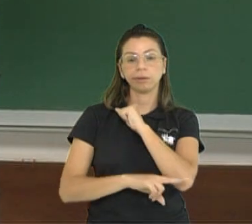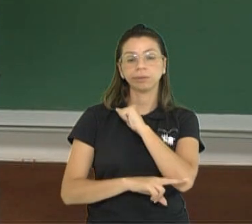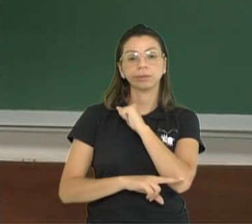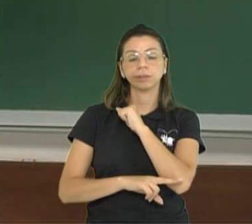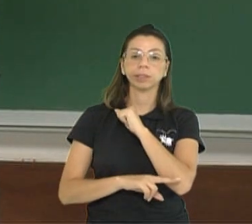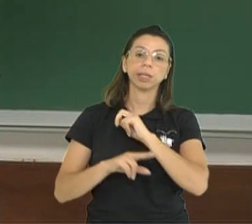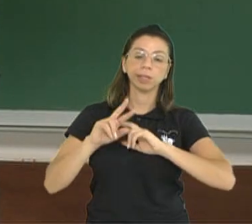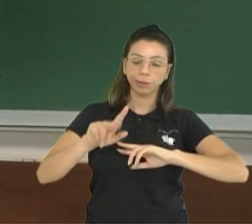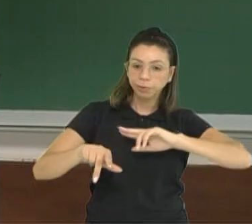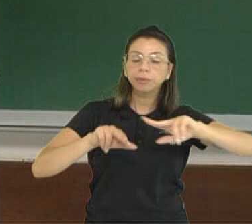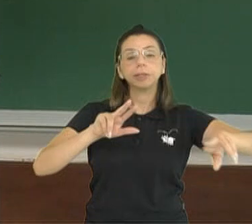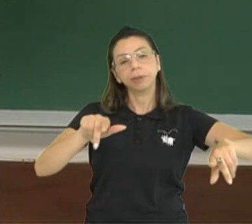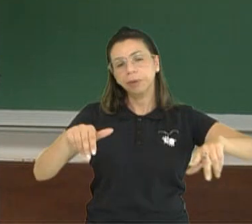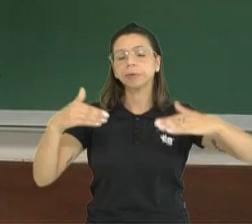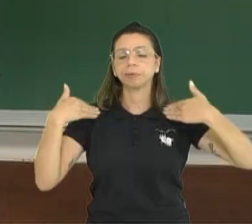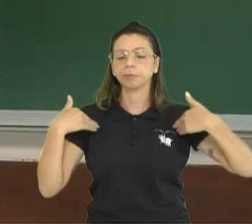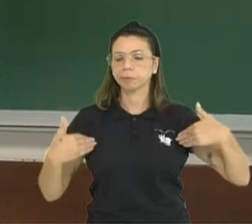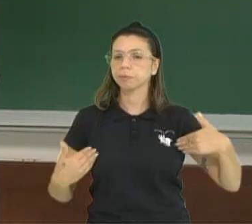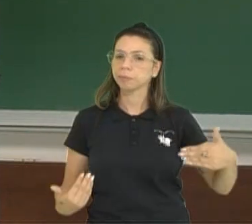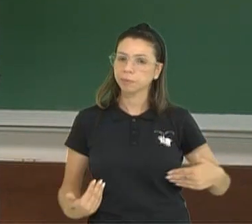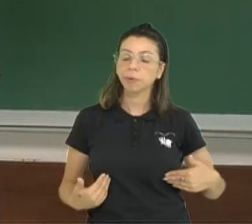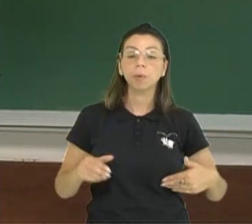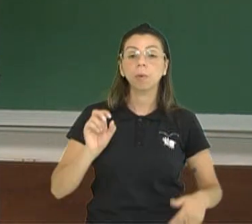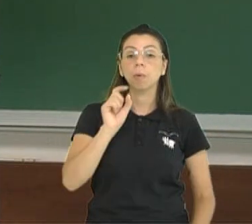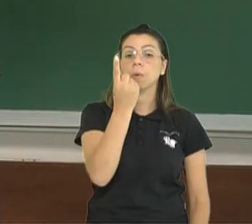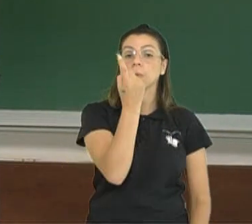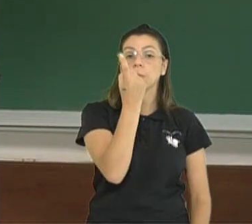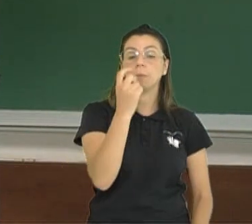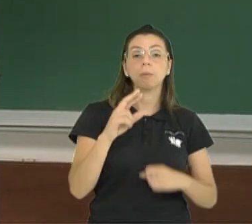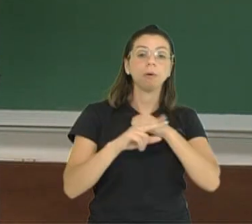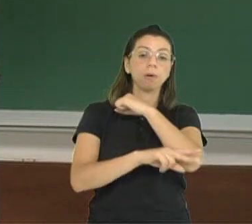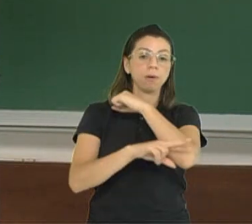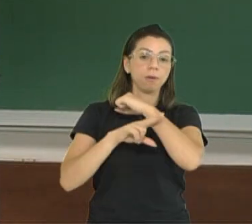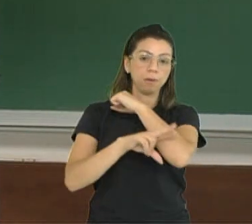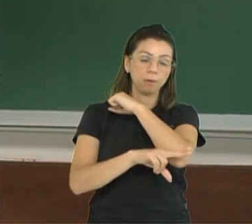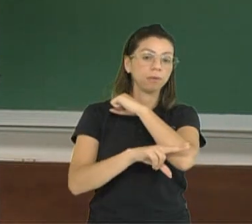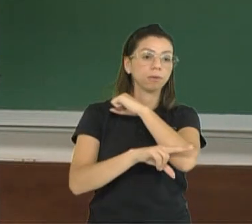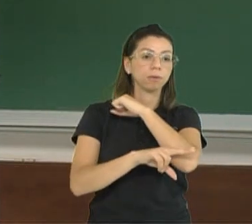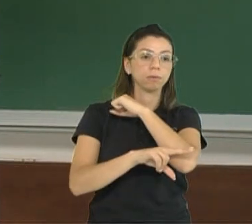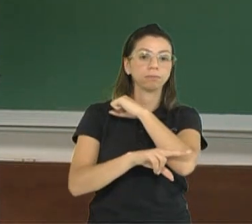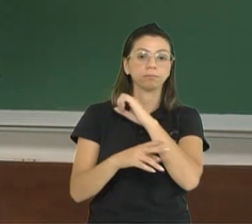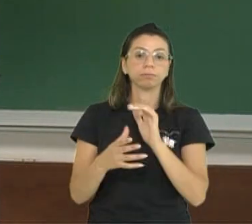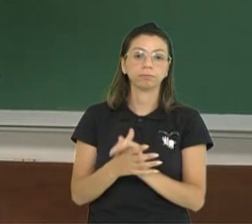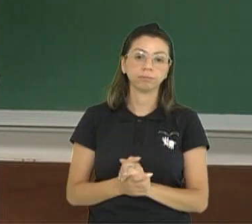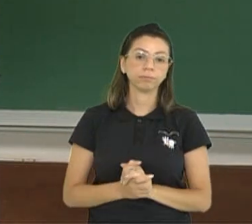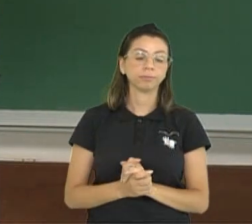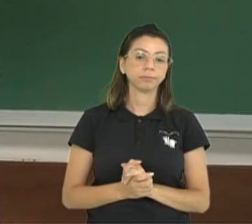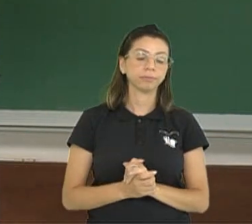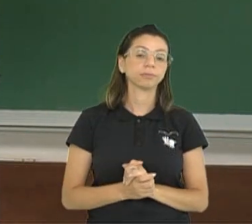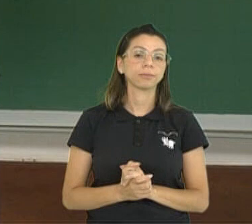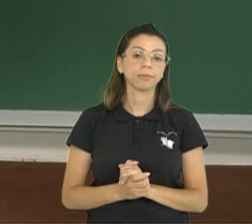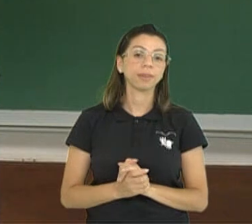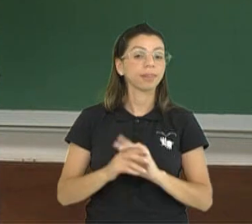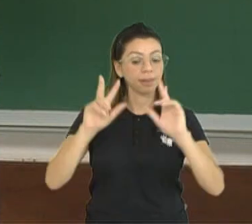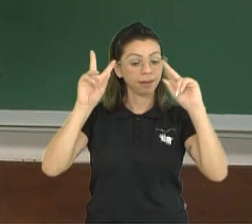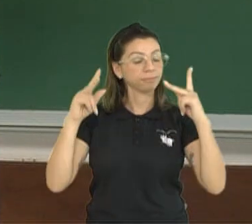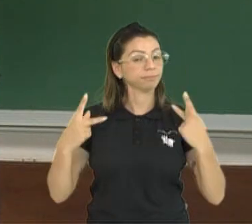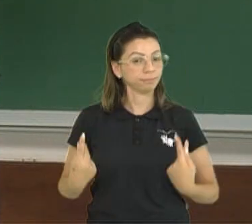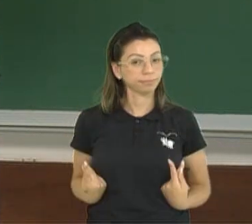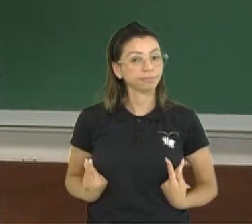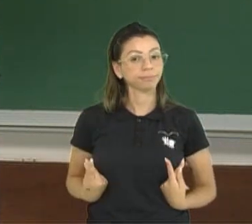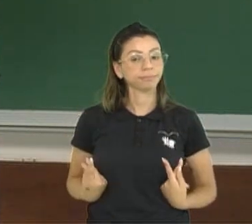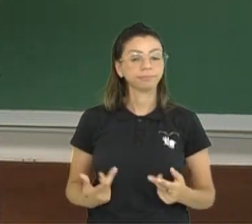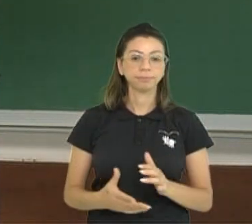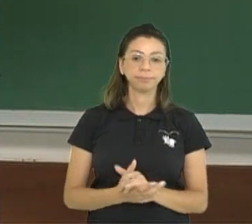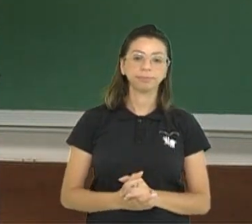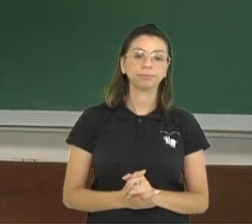as diferenças físicas, só existe uma raça, Homo sapiens sapiens, e é a raça humana.